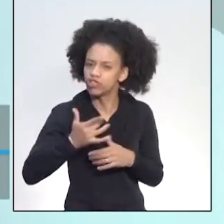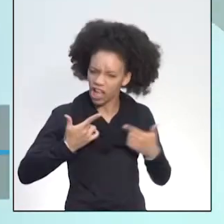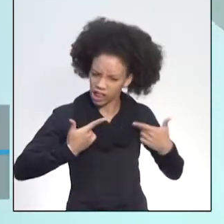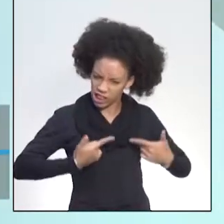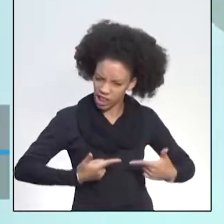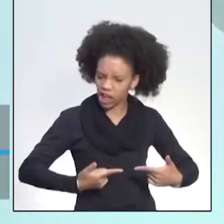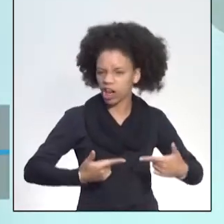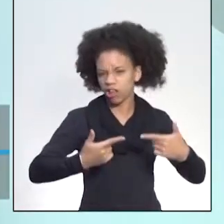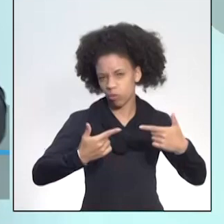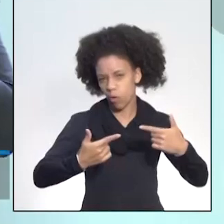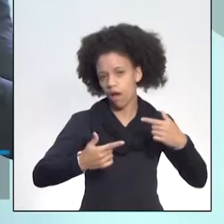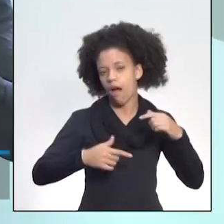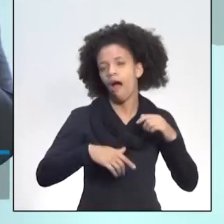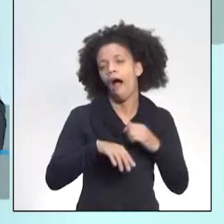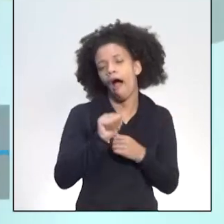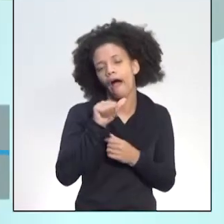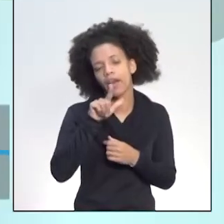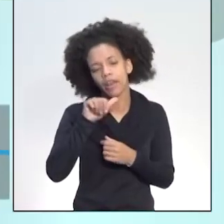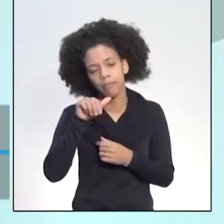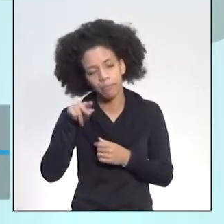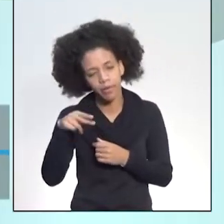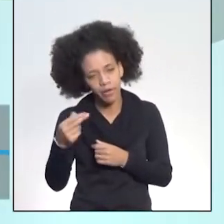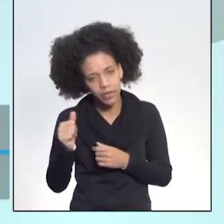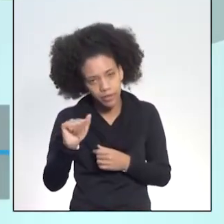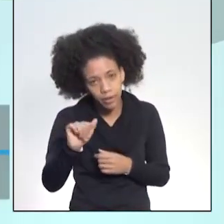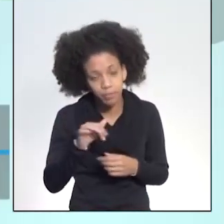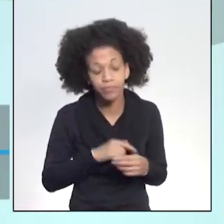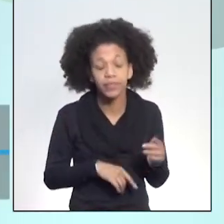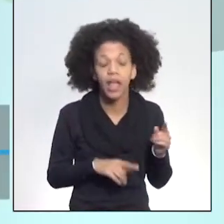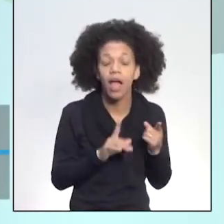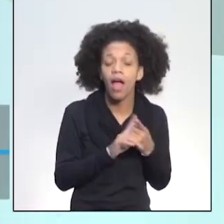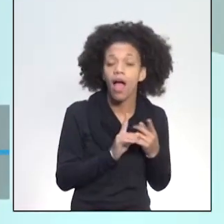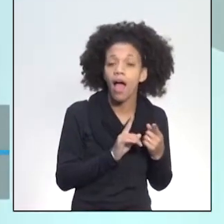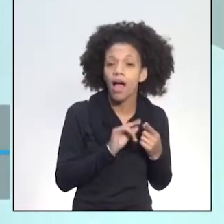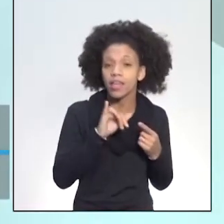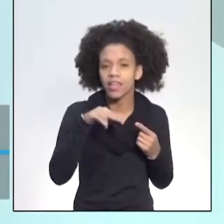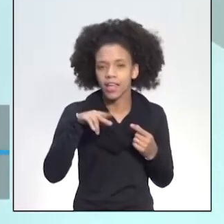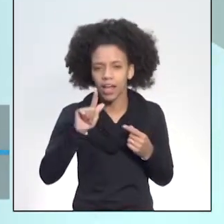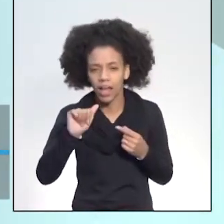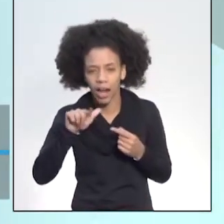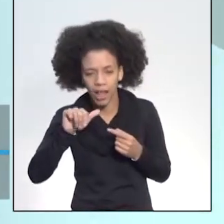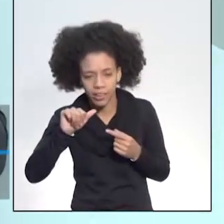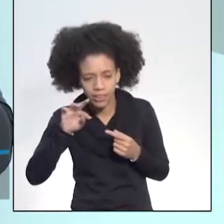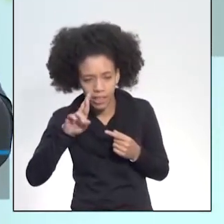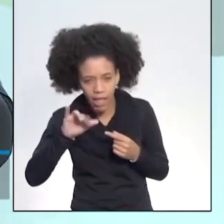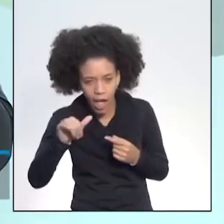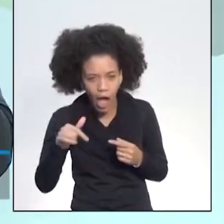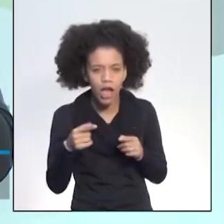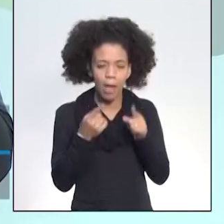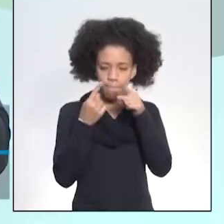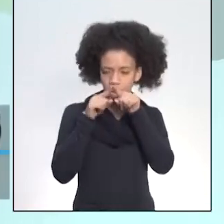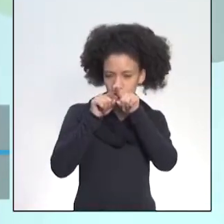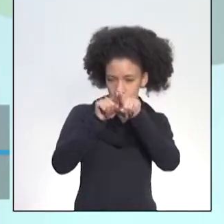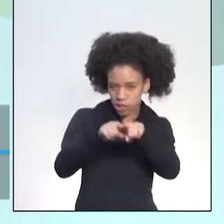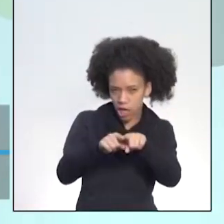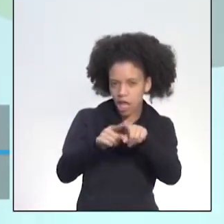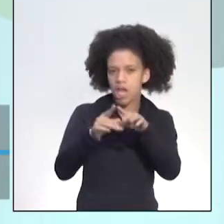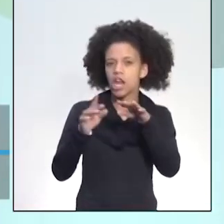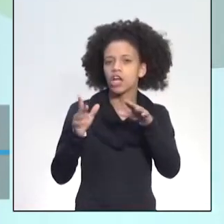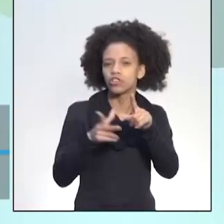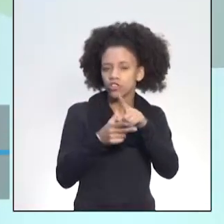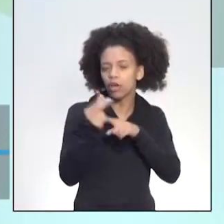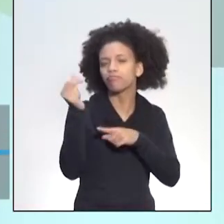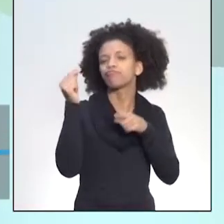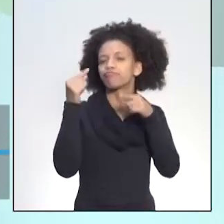guerra à Alemanha. A Inglaterra, que era parceira da França, já entrou em união. Ou